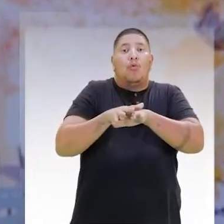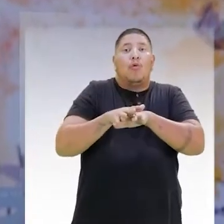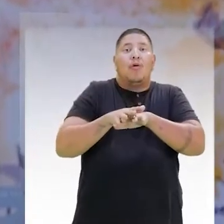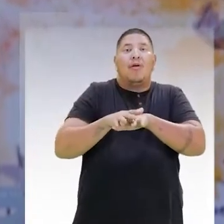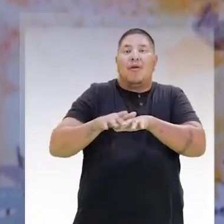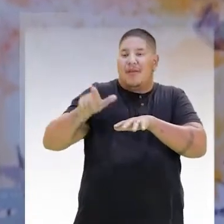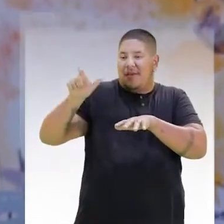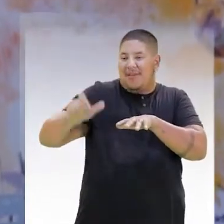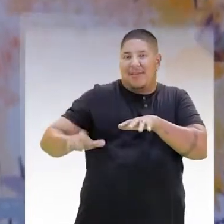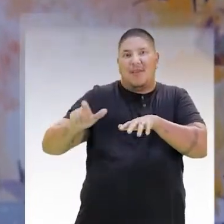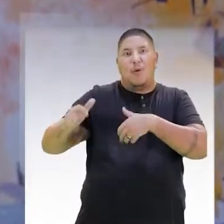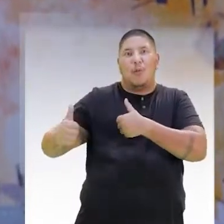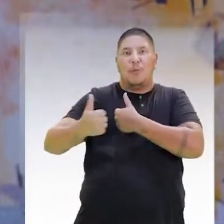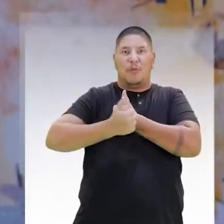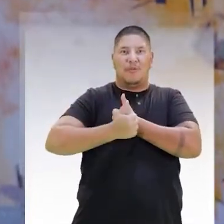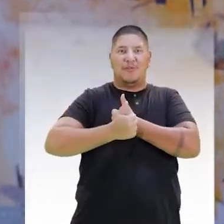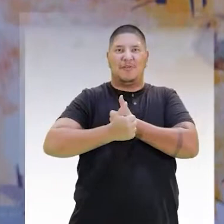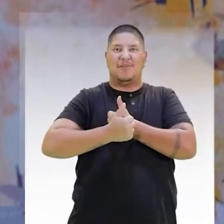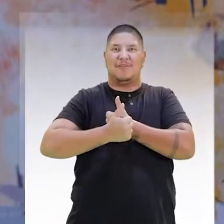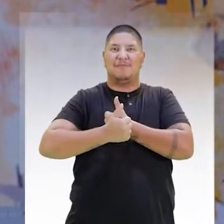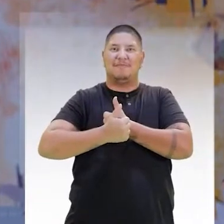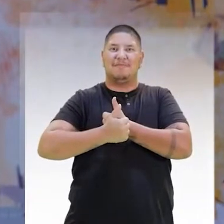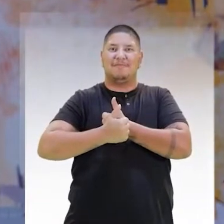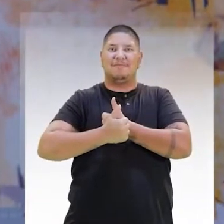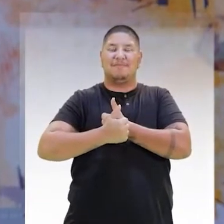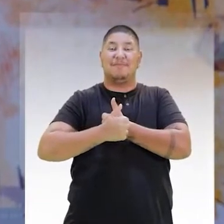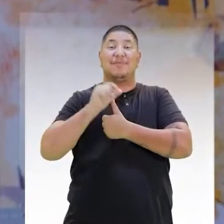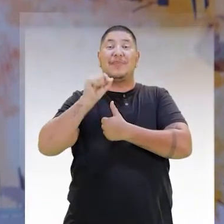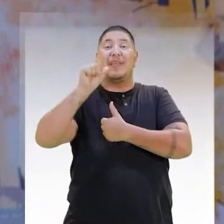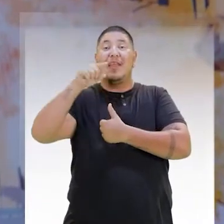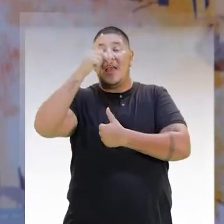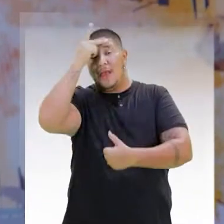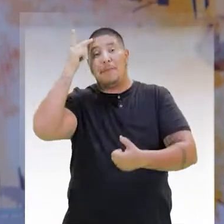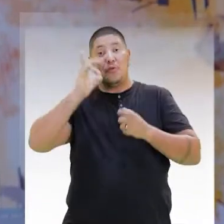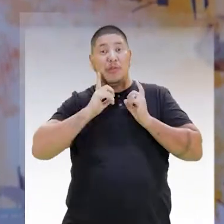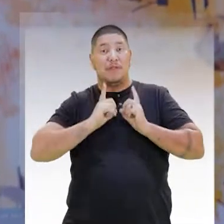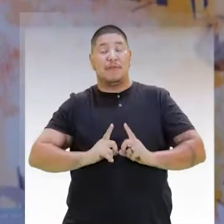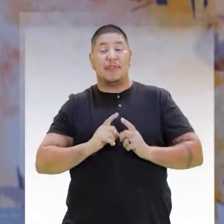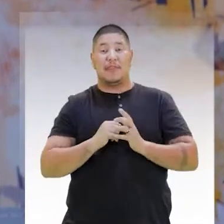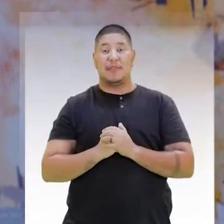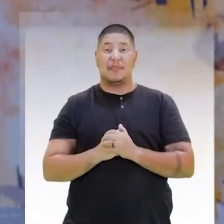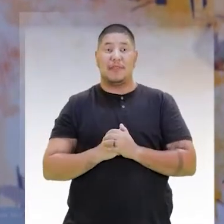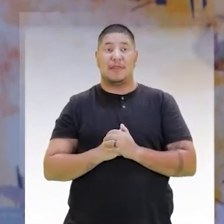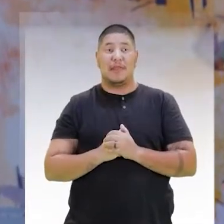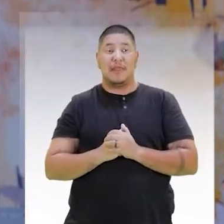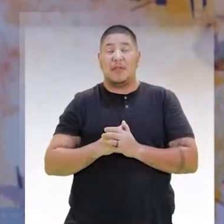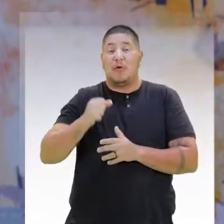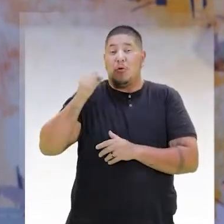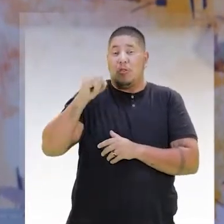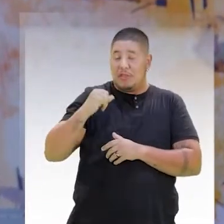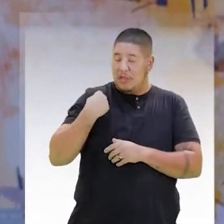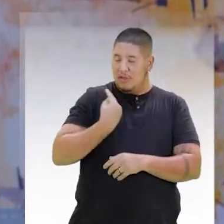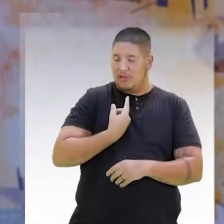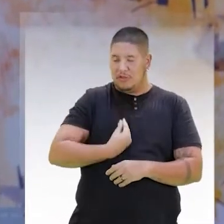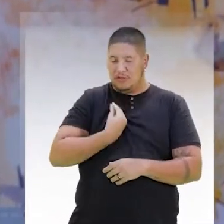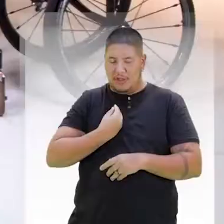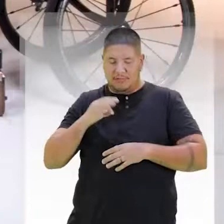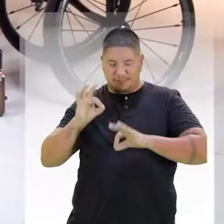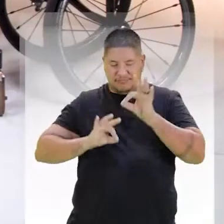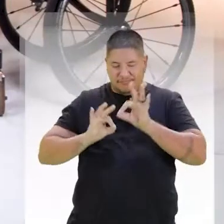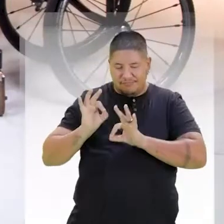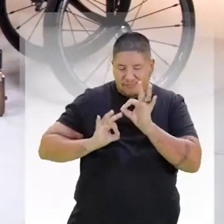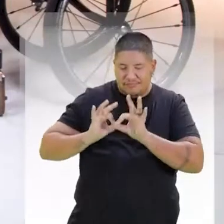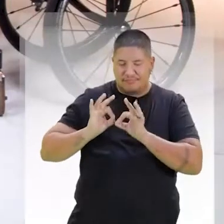o protagonista dessa história, que é a pessoa com deficiência, né? Então, quando estamos